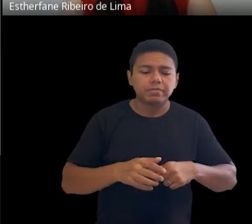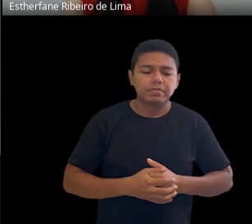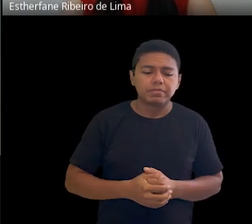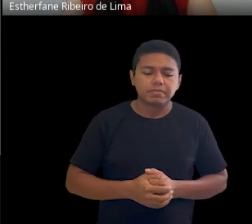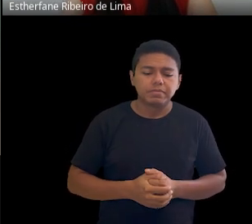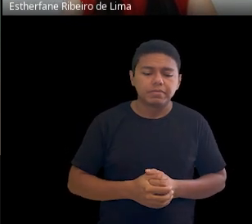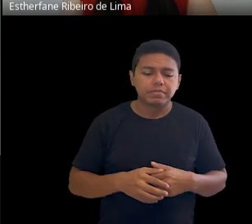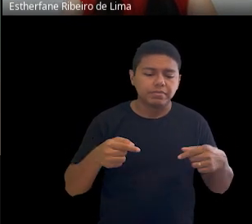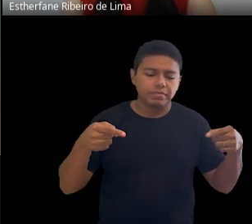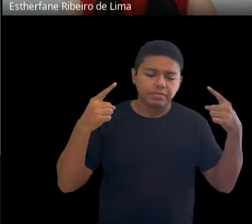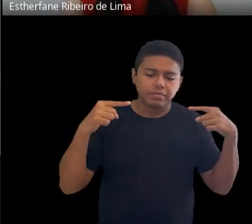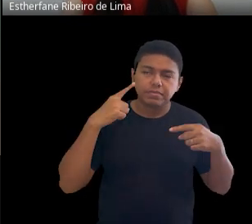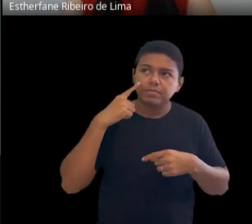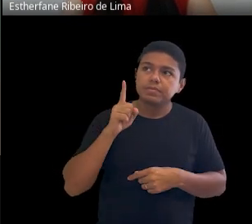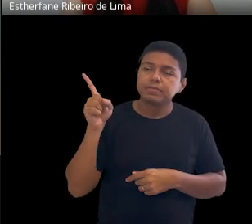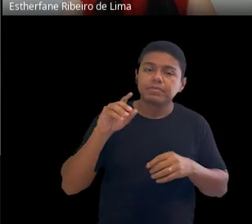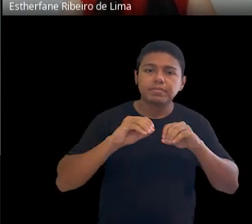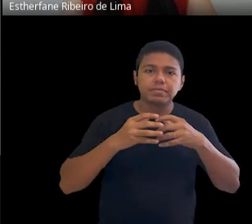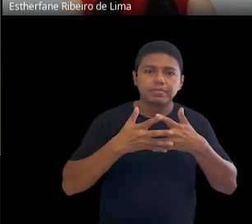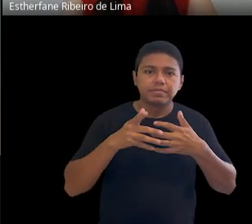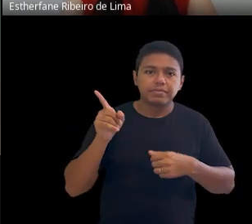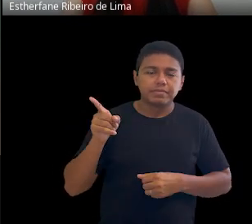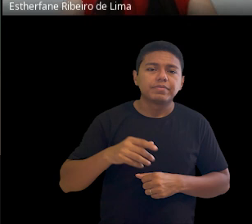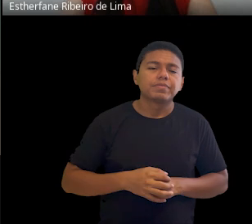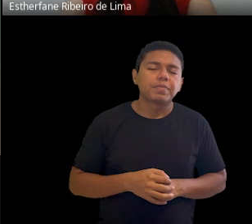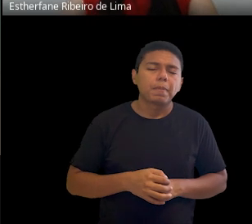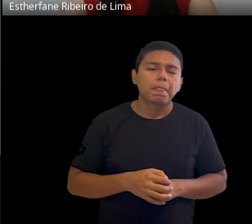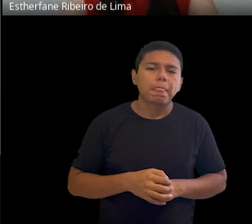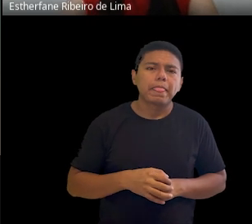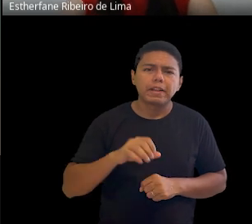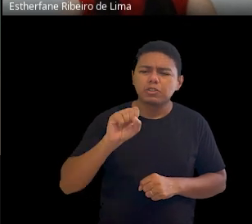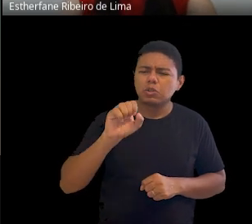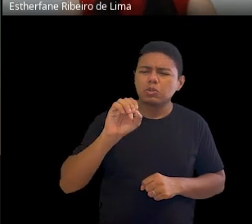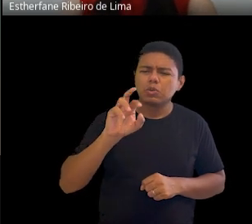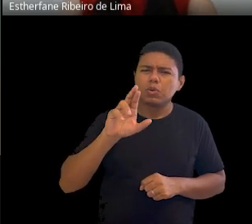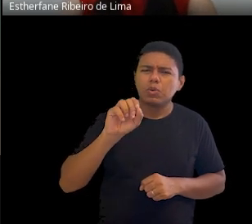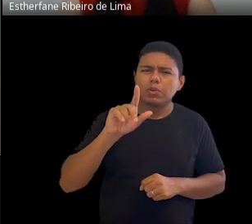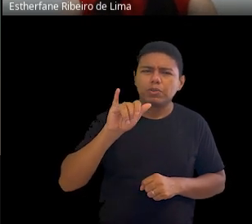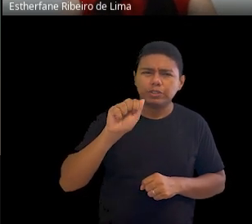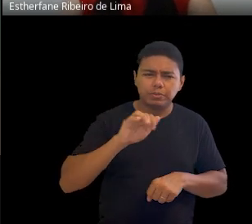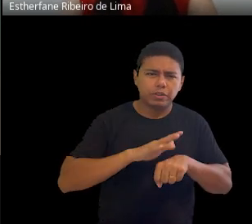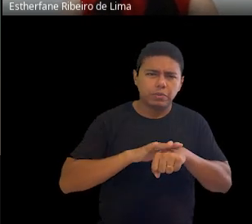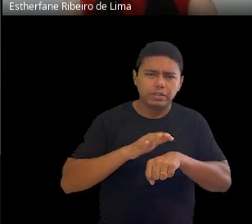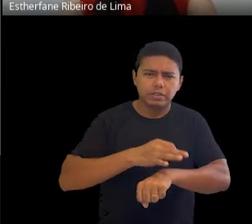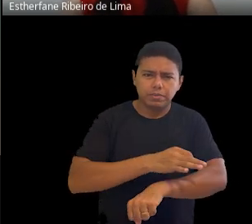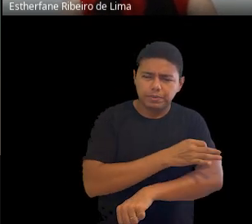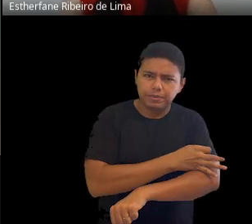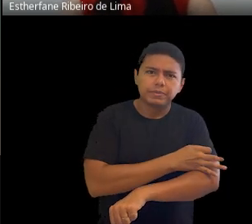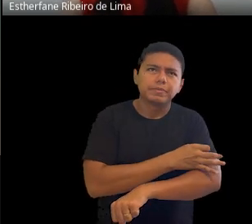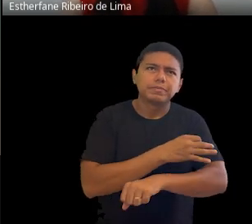Sorologia para rubéola. O Ministério da Saúde não recomenda a realização do exame sorológico com pesquisa IgM para rubéola na